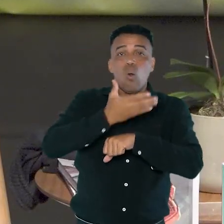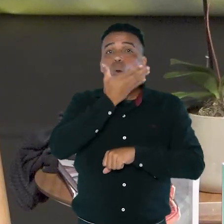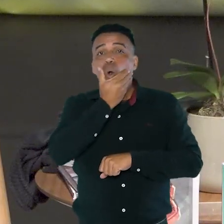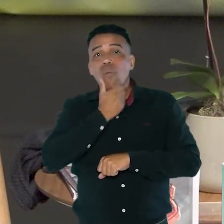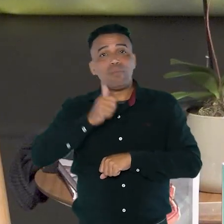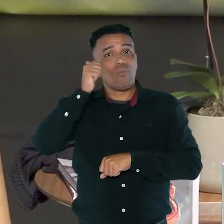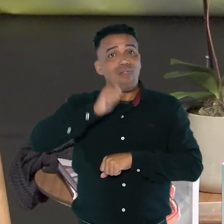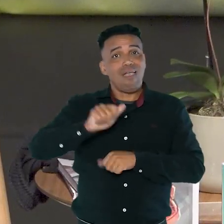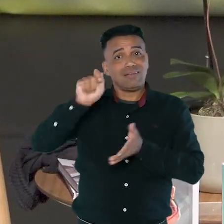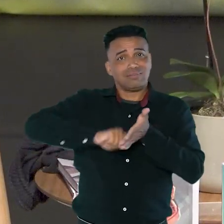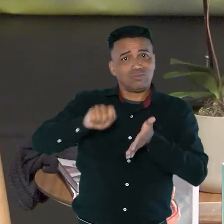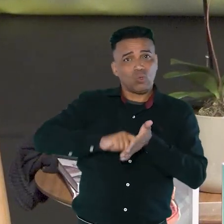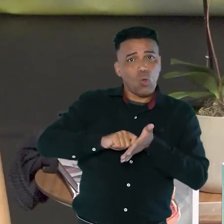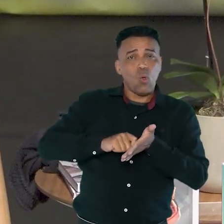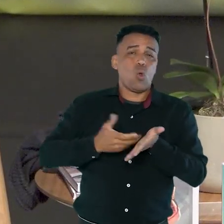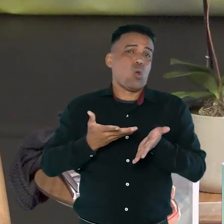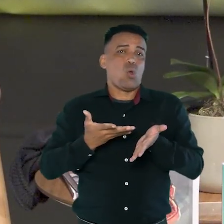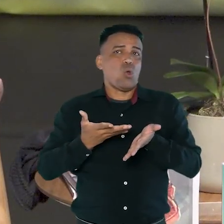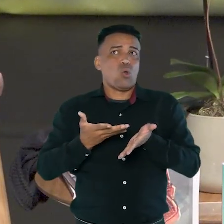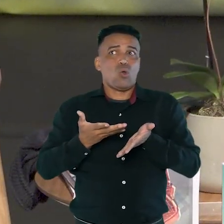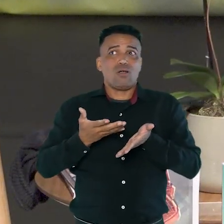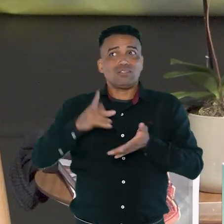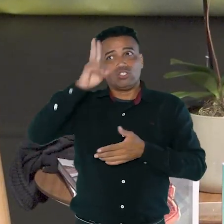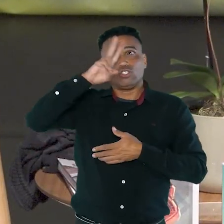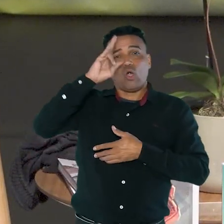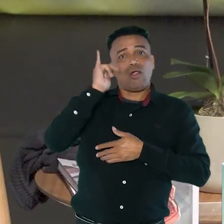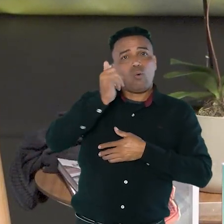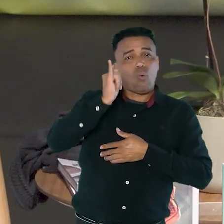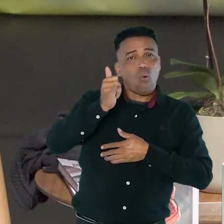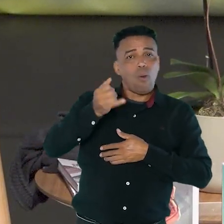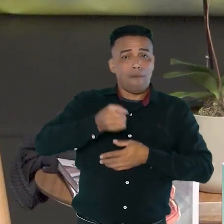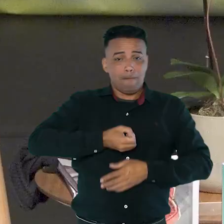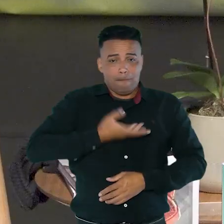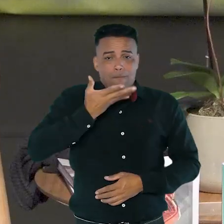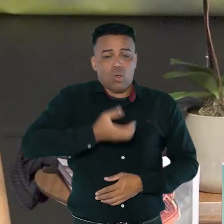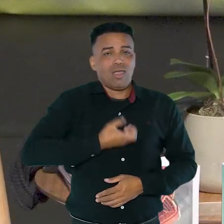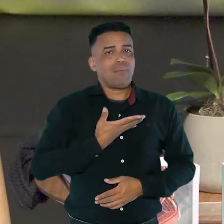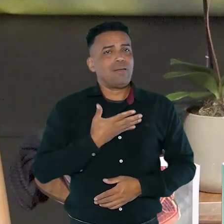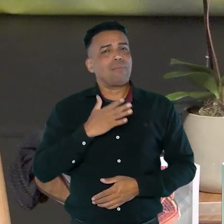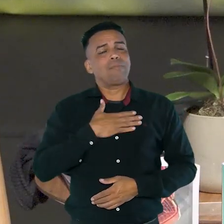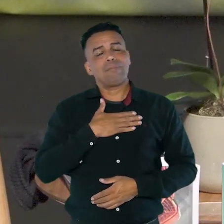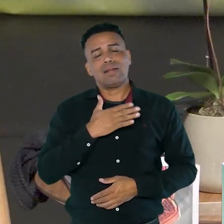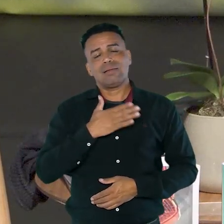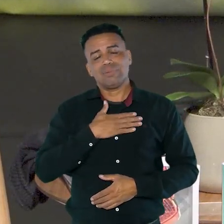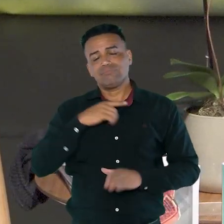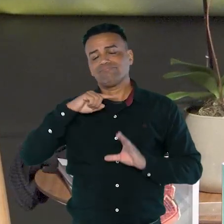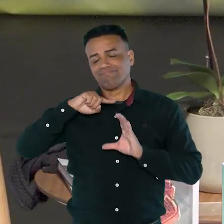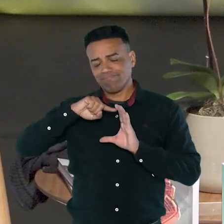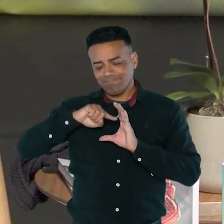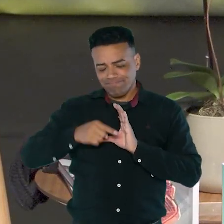escritoras contando história, falando poemas. Isso para mim, é muito profundo.